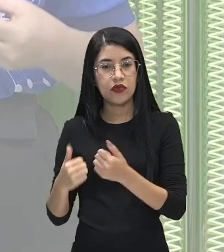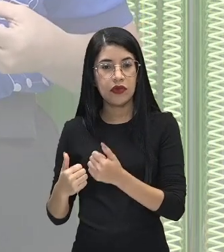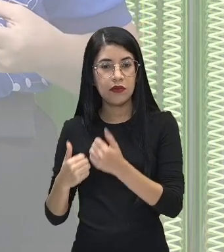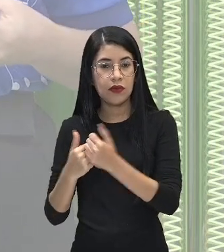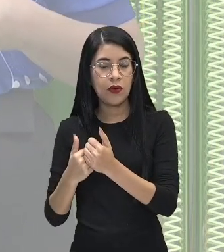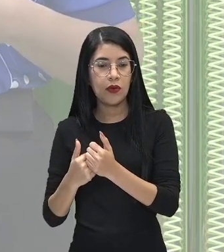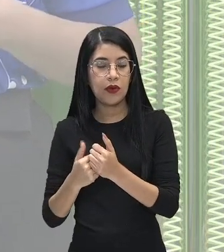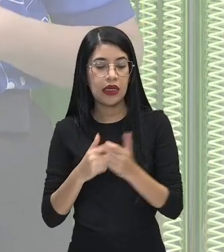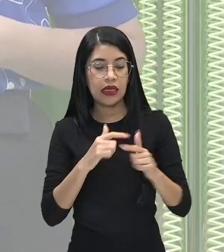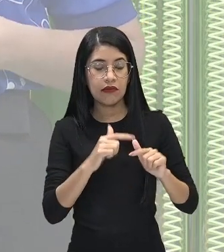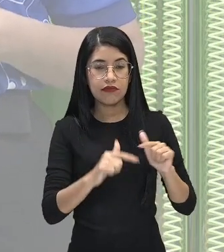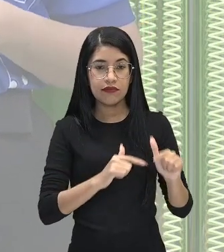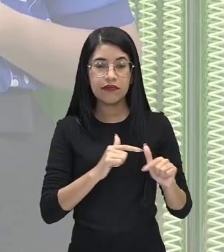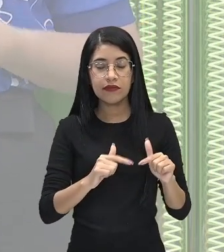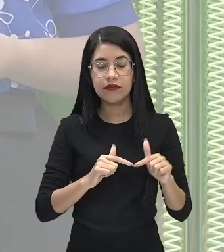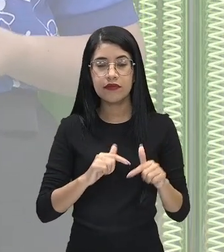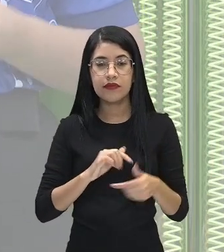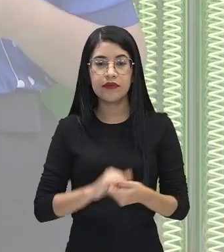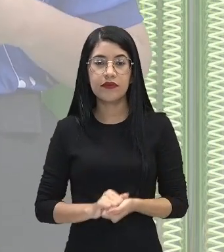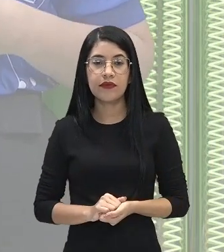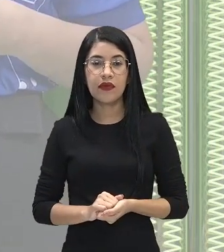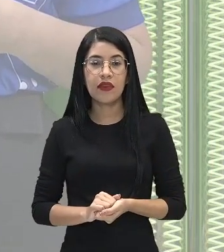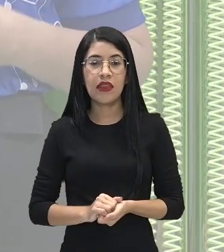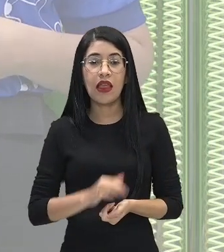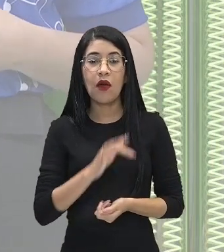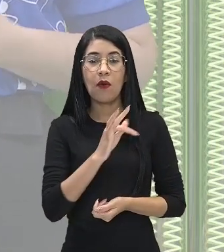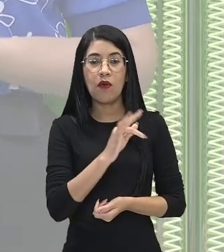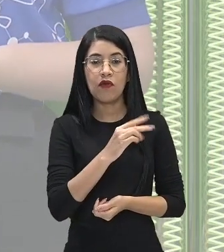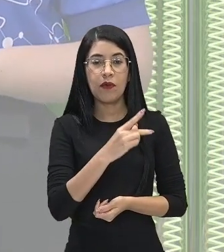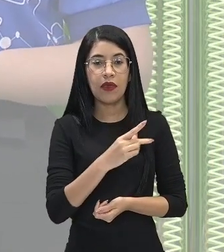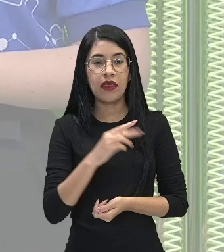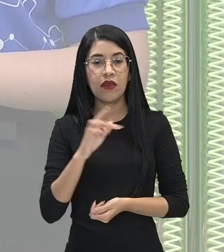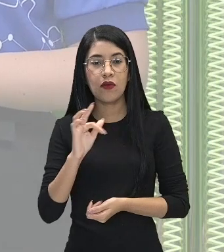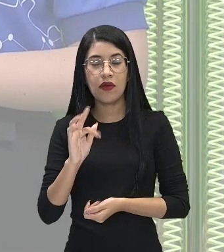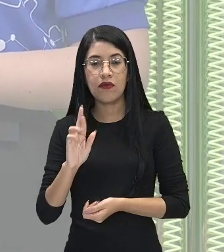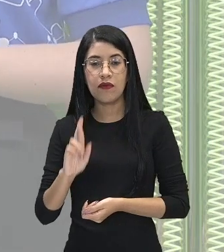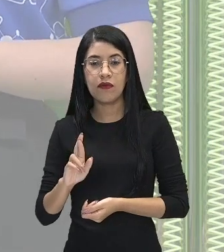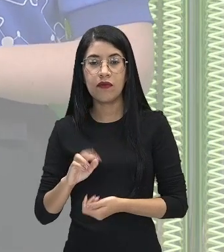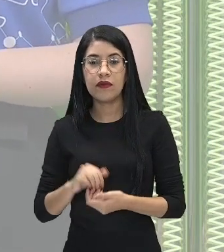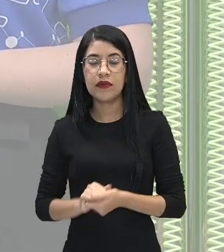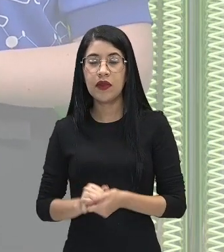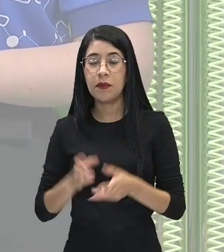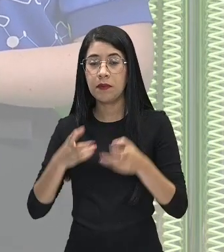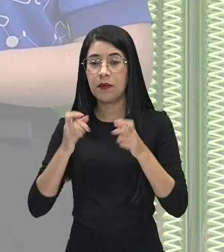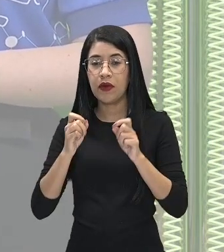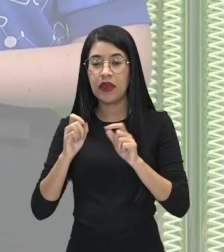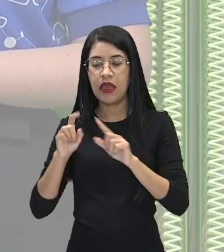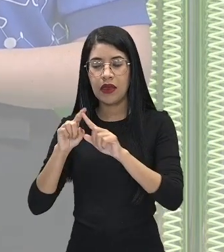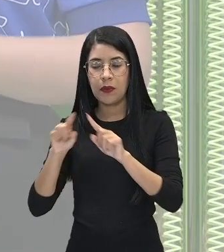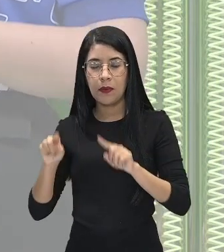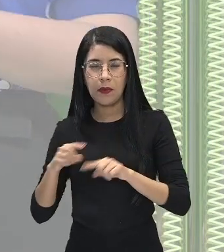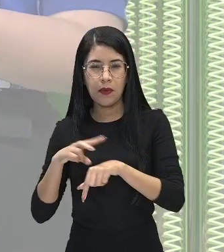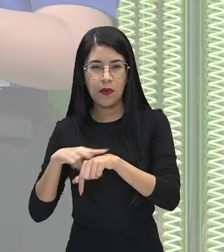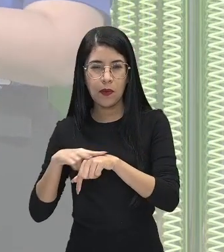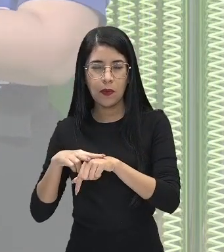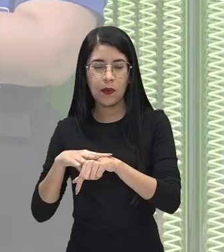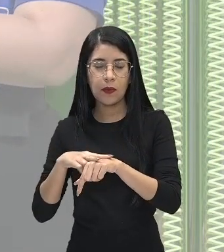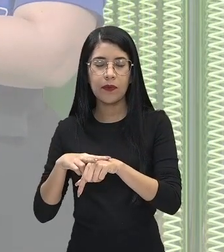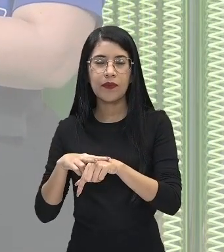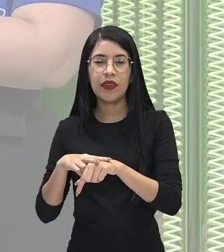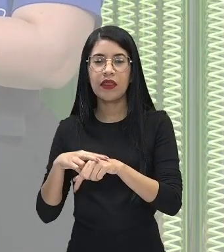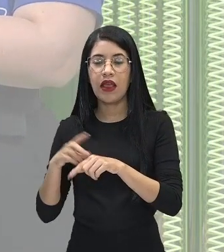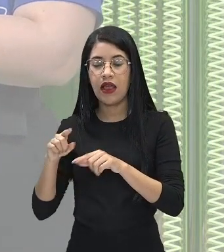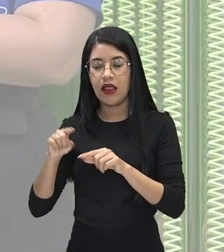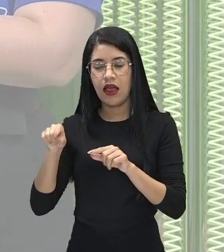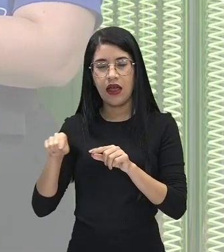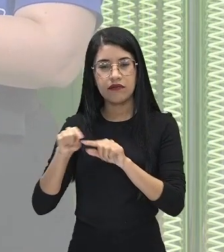de ação da força potente. Então, observa aí, o ponto de apoio agora está numa extremidade, a força